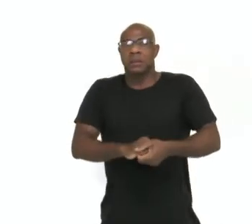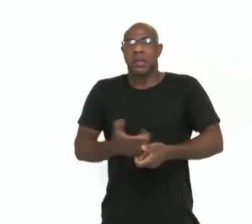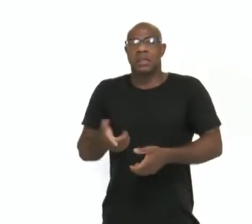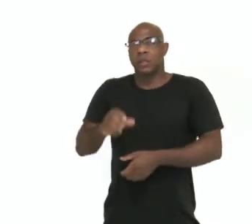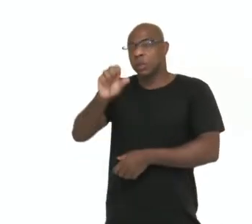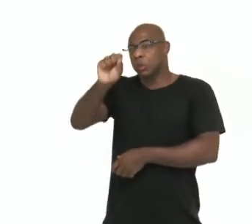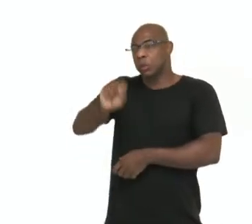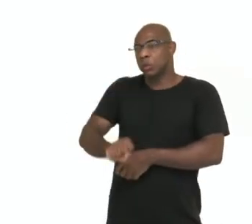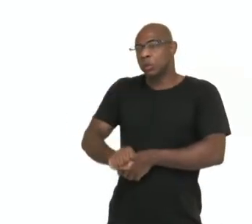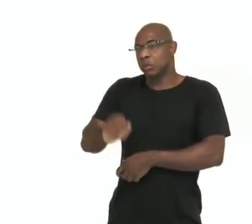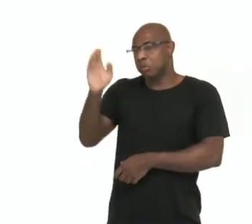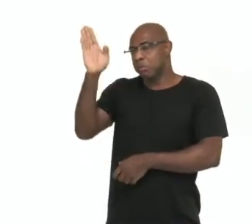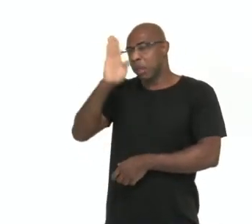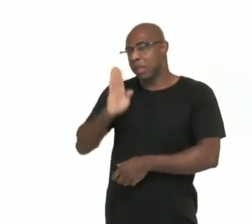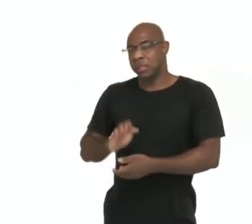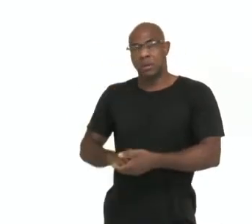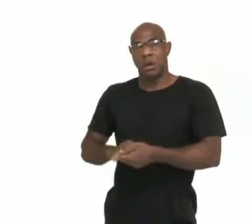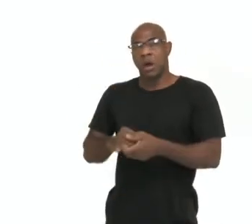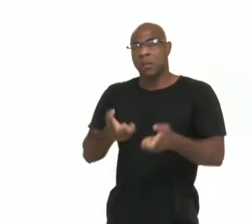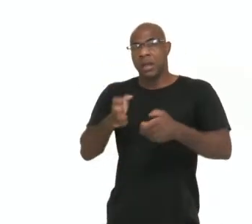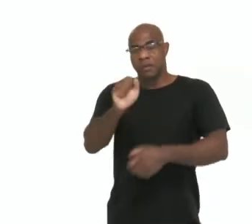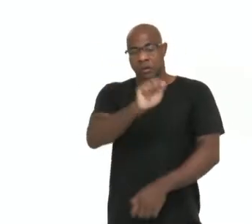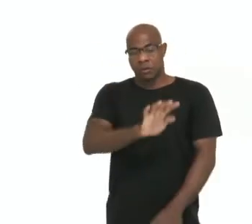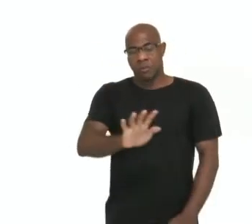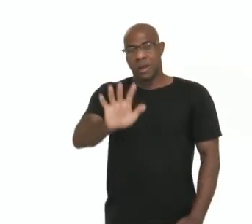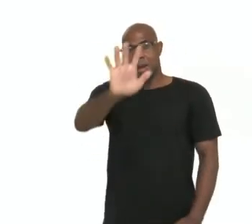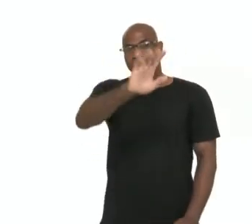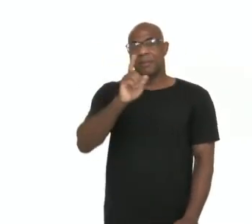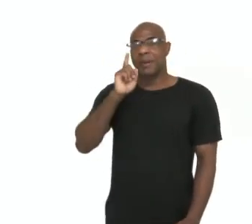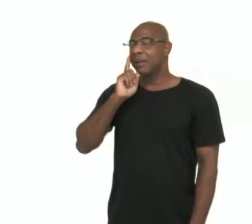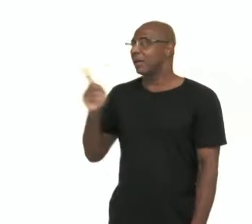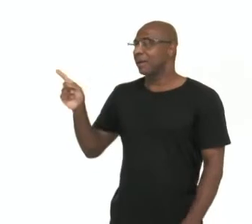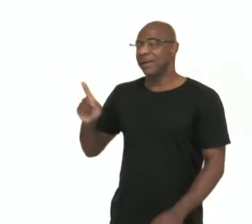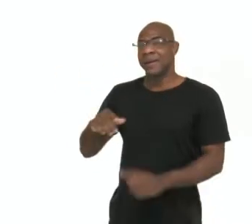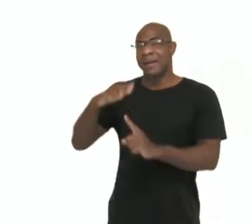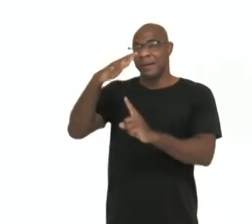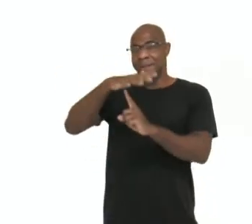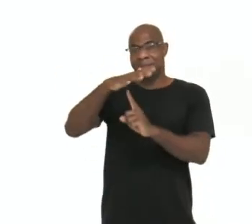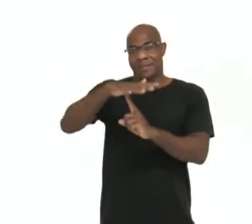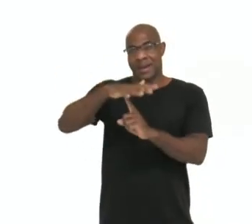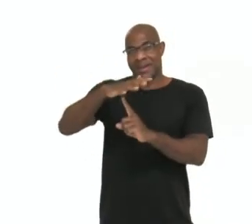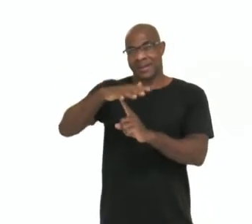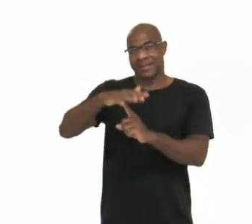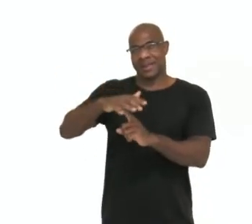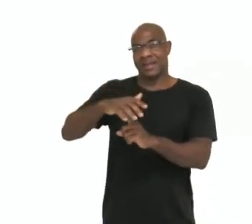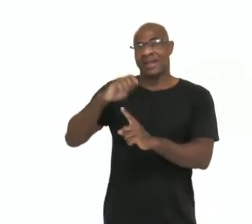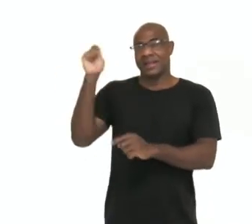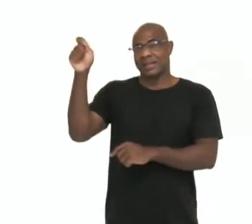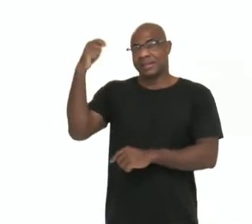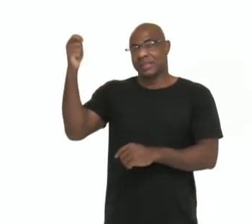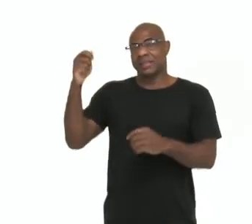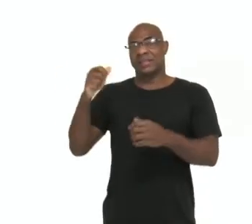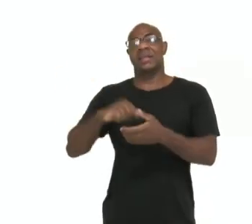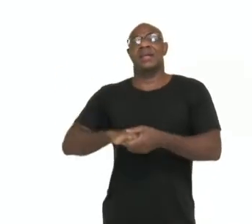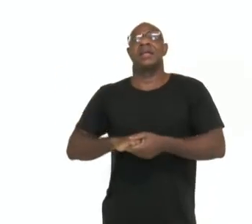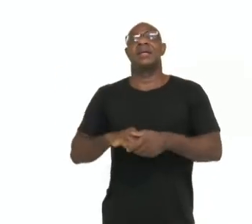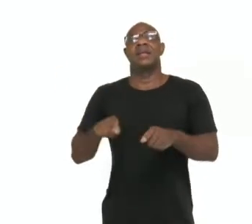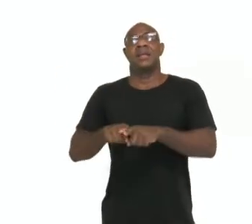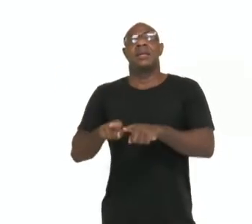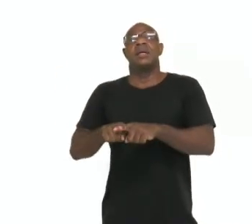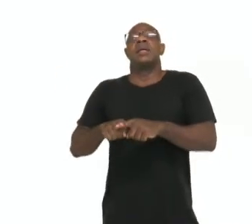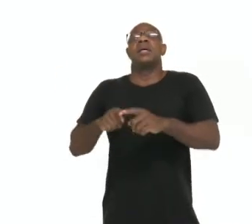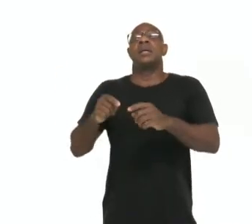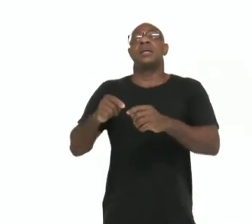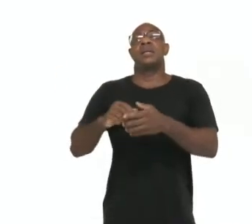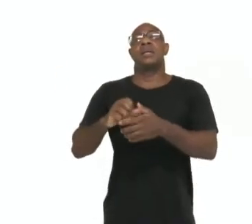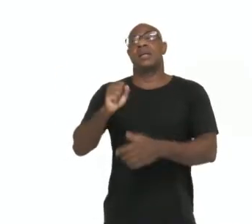Brasil. E eu quero que você observe no mapa que apenas Paraná, Santa Catarina e Rio Grande do Sul possuem jazidas com